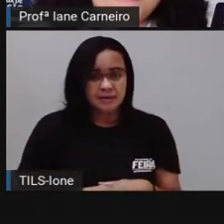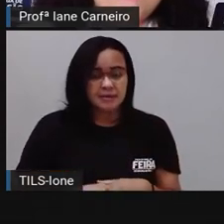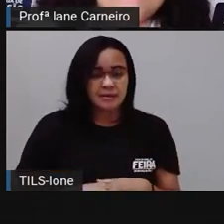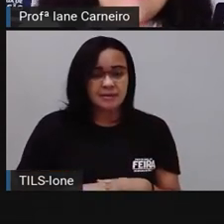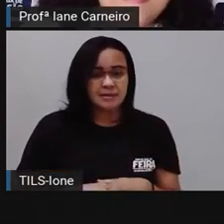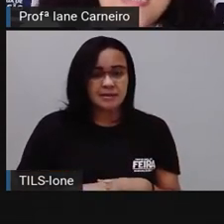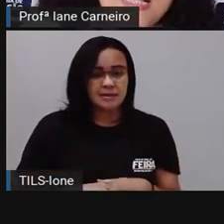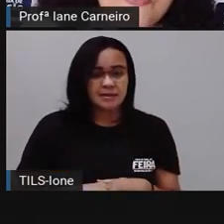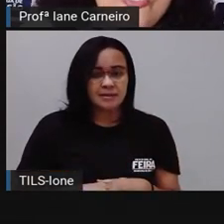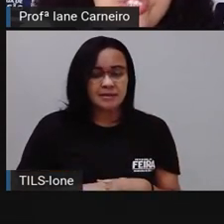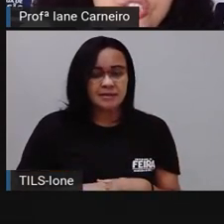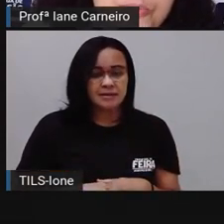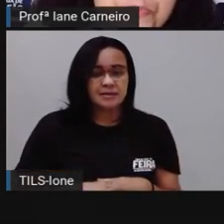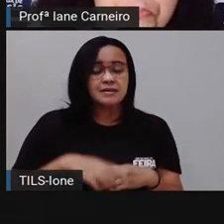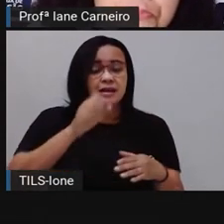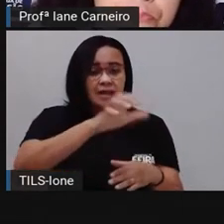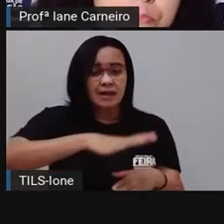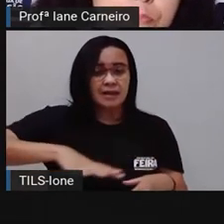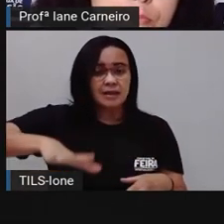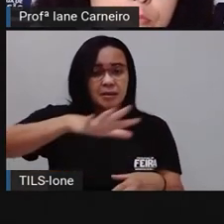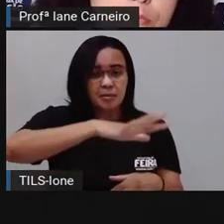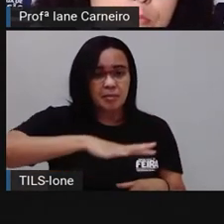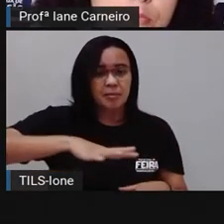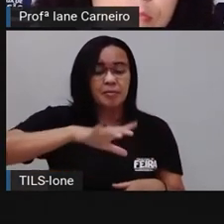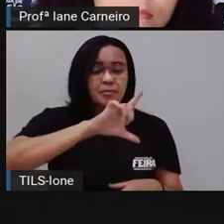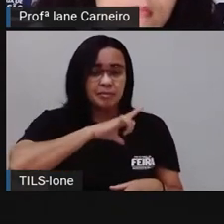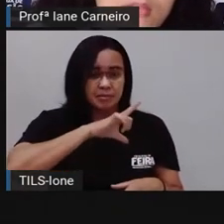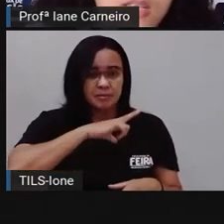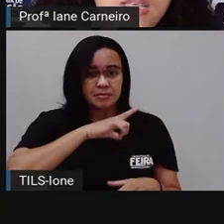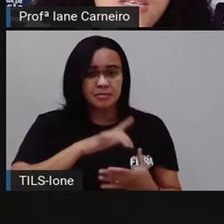Praça Senadinho.